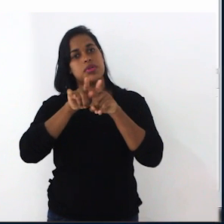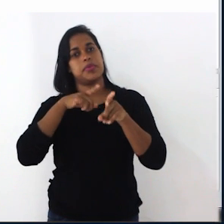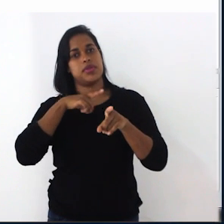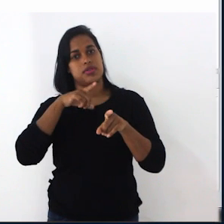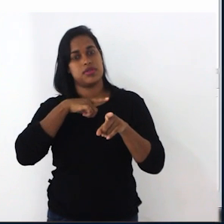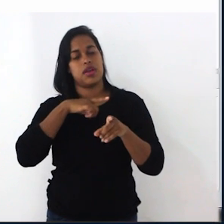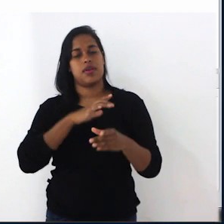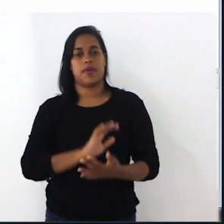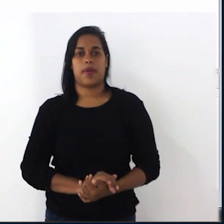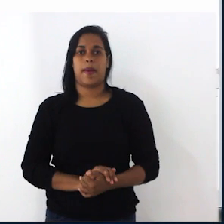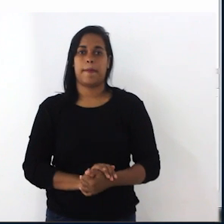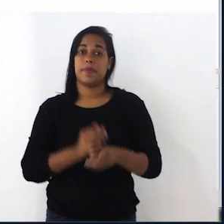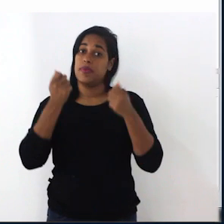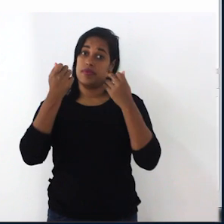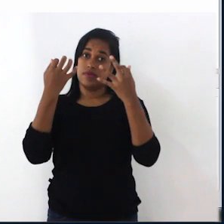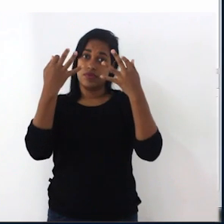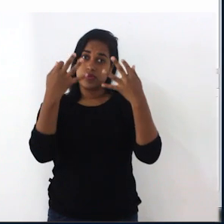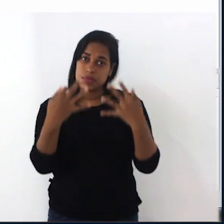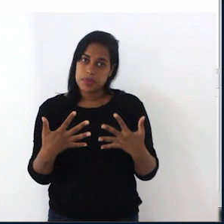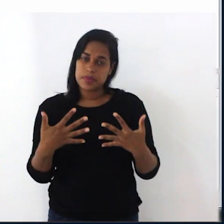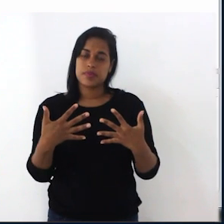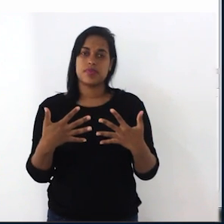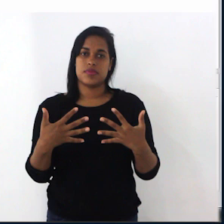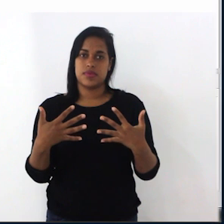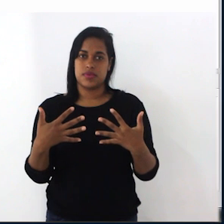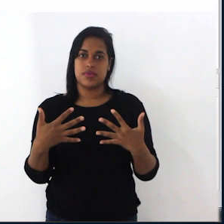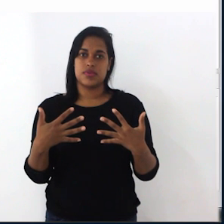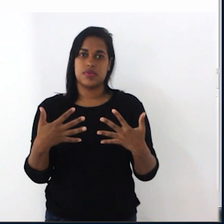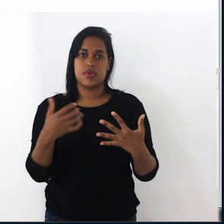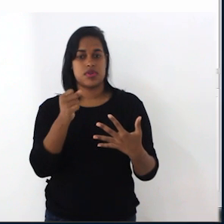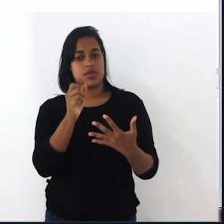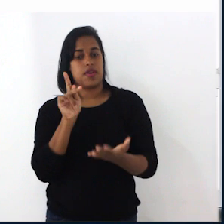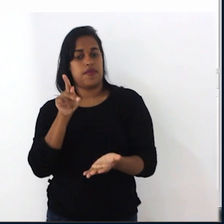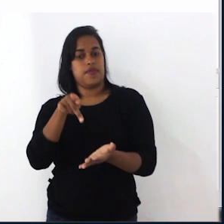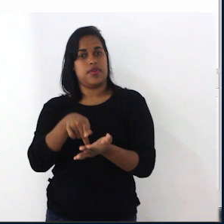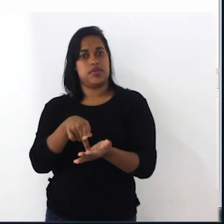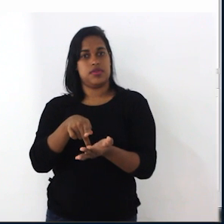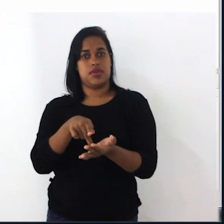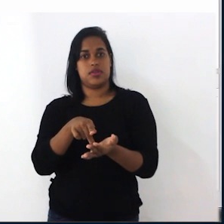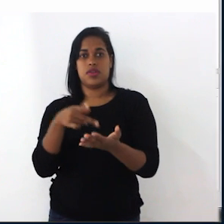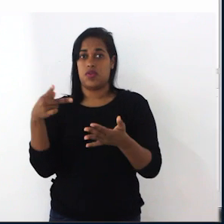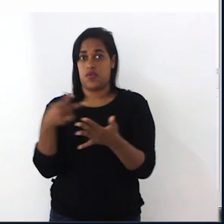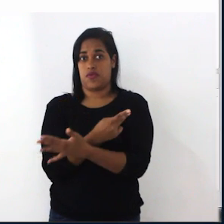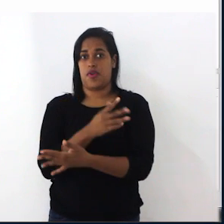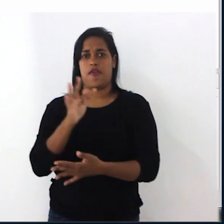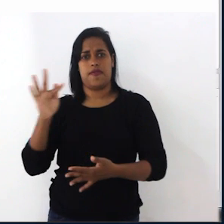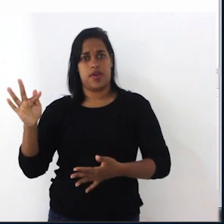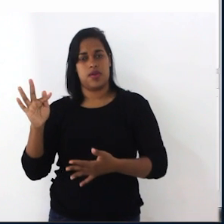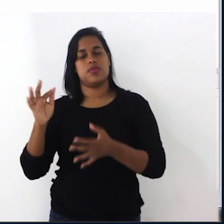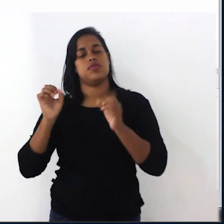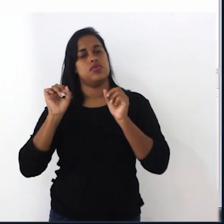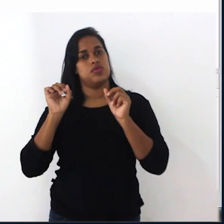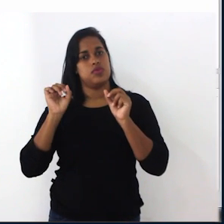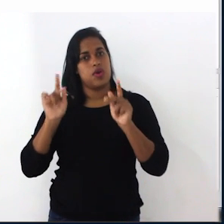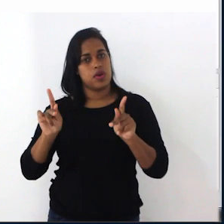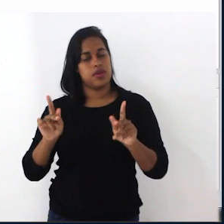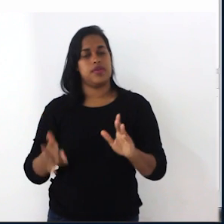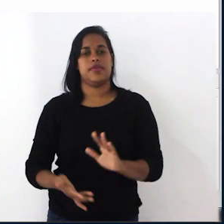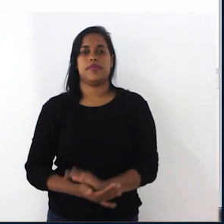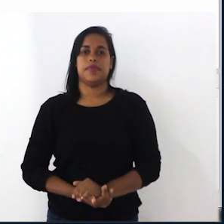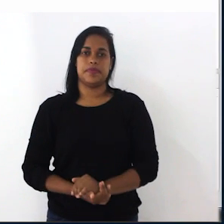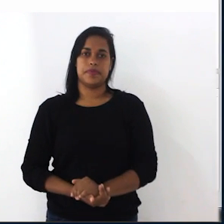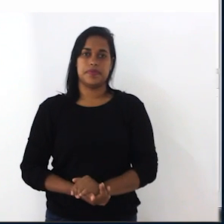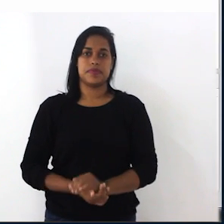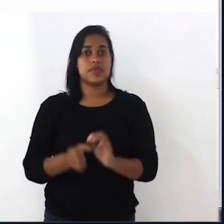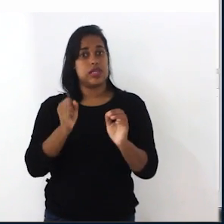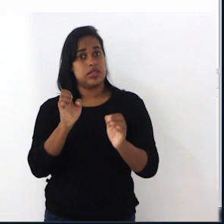com, e ele vai dizer se é verdadeiro e houve um erro, se for falso, tudo deu bem.